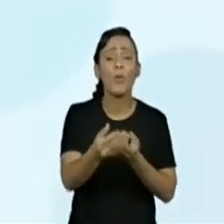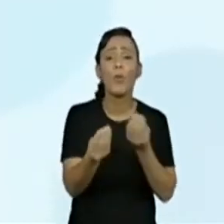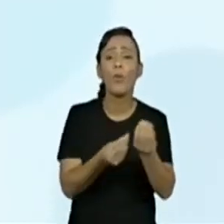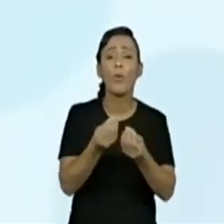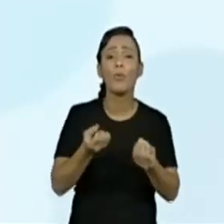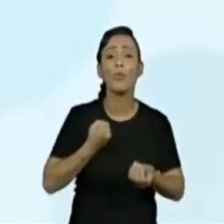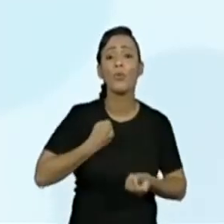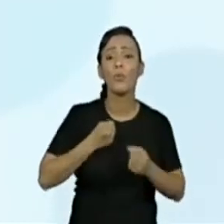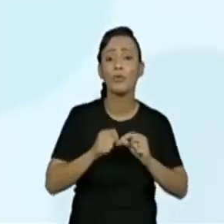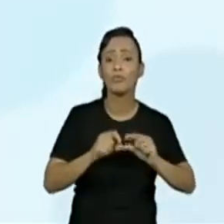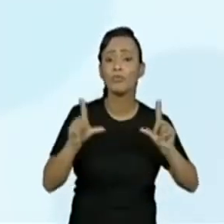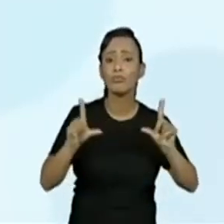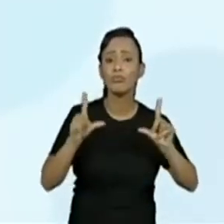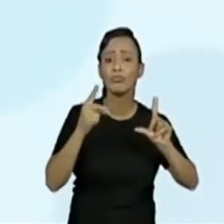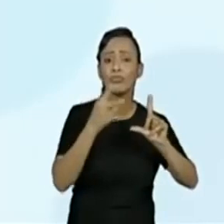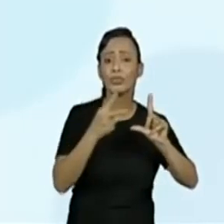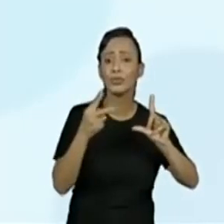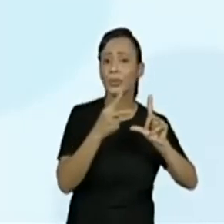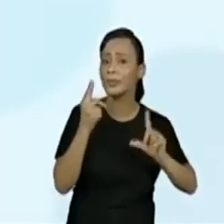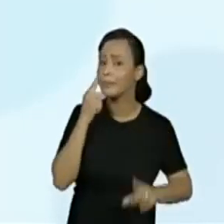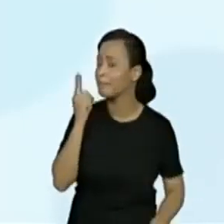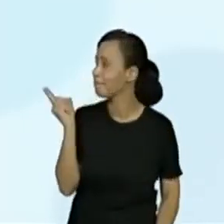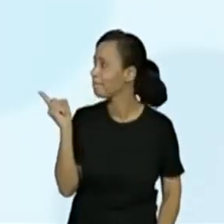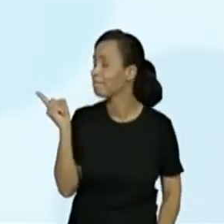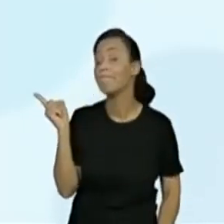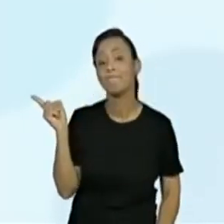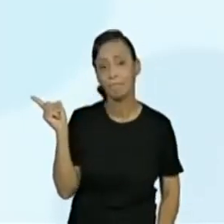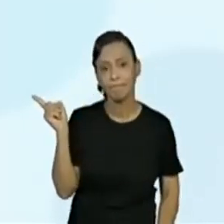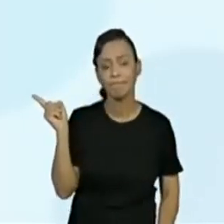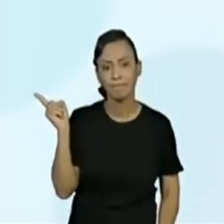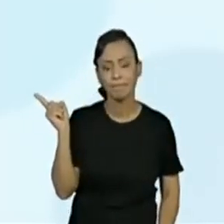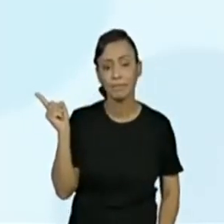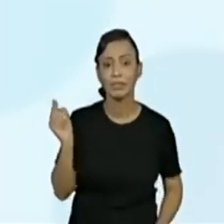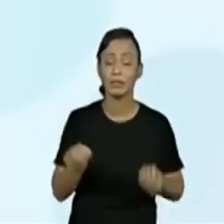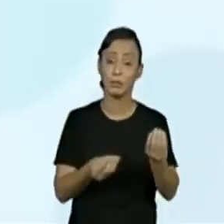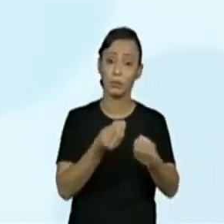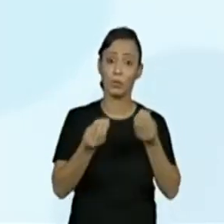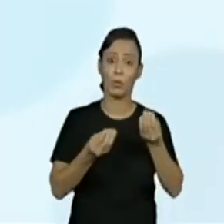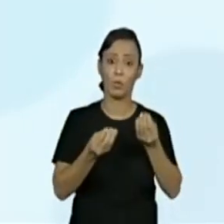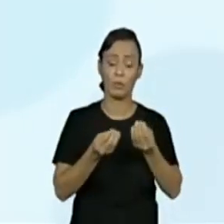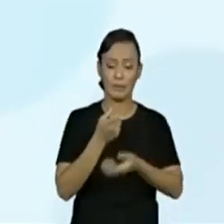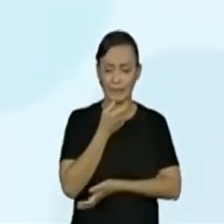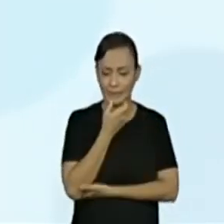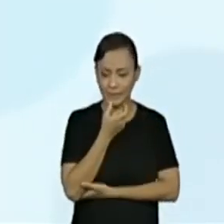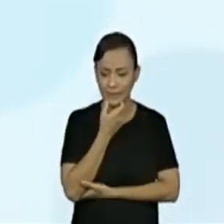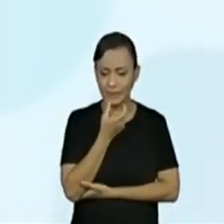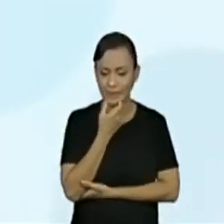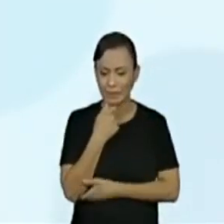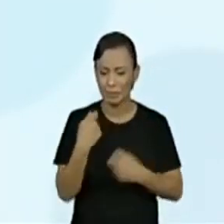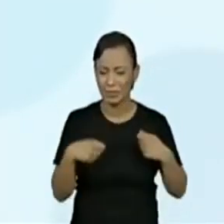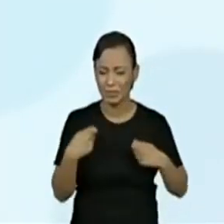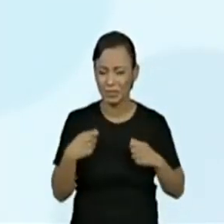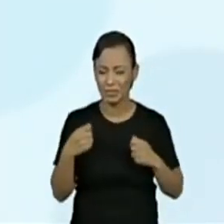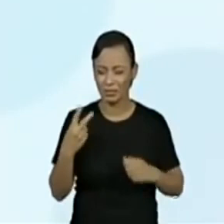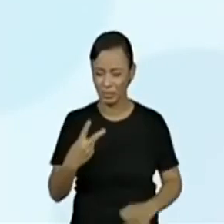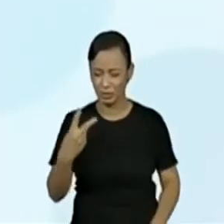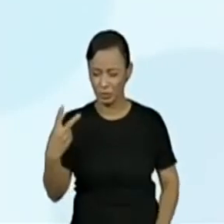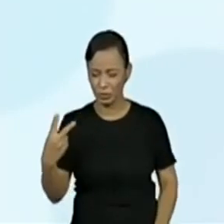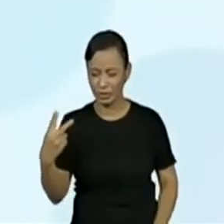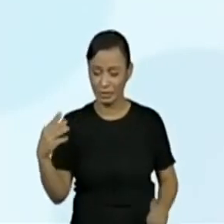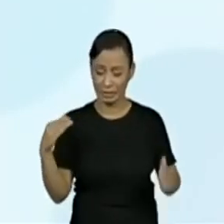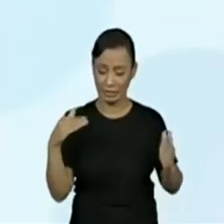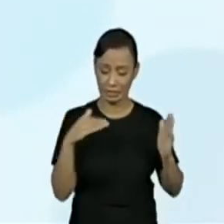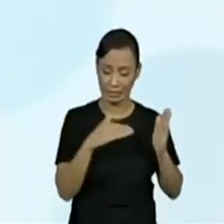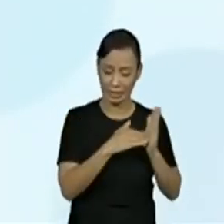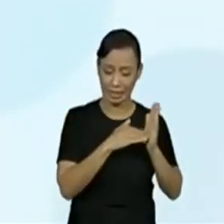número 22. Então, nós precisamos registrar aí os próximos 7 números que